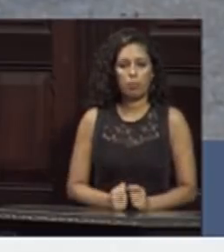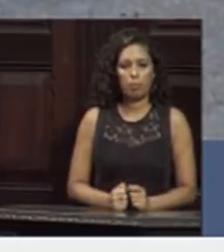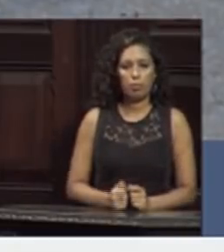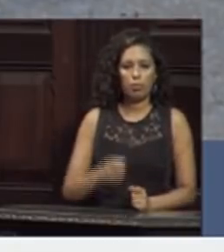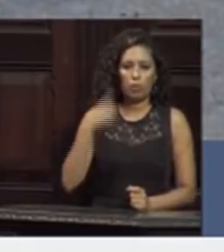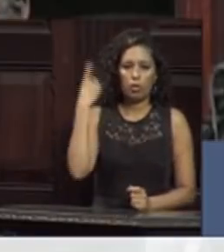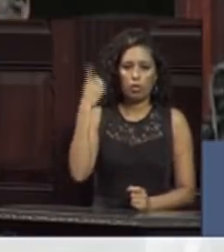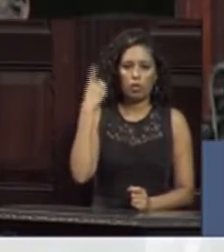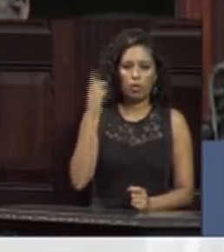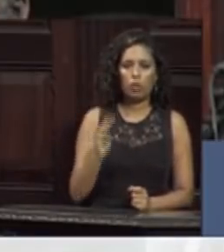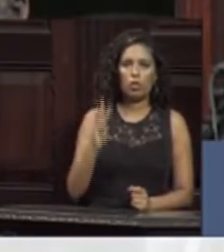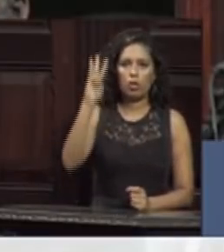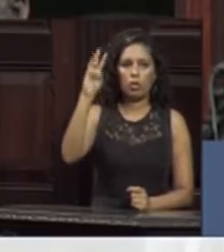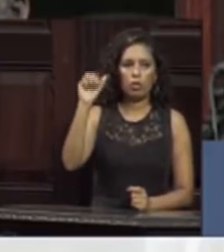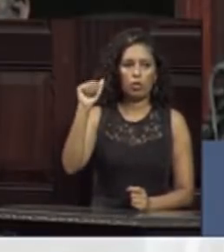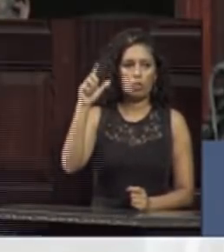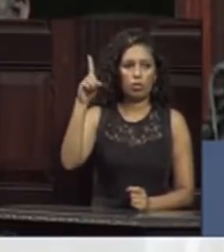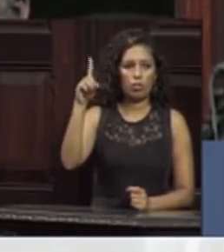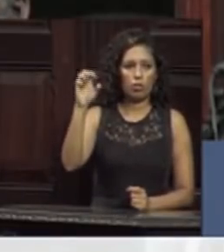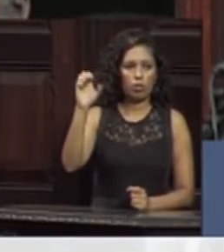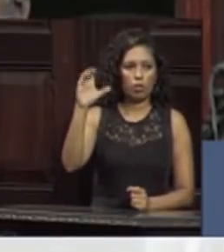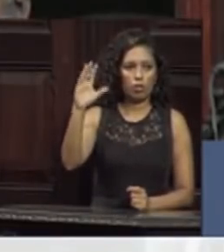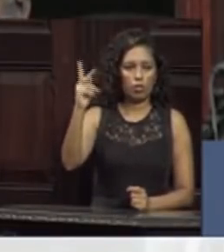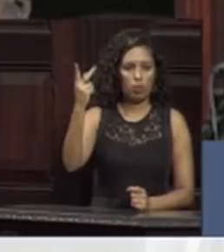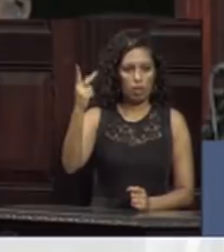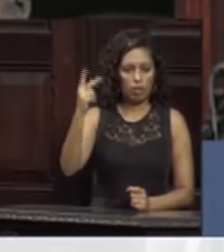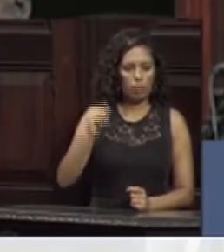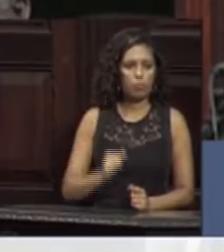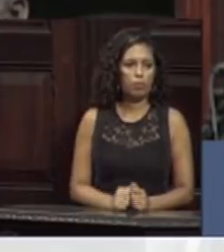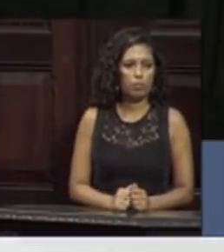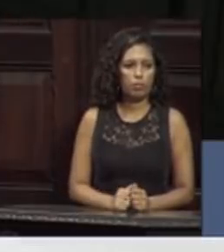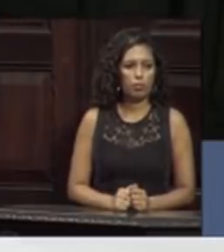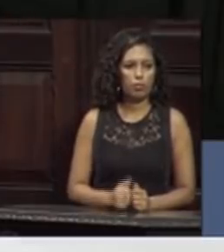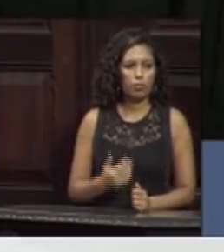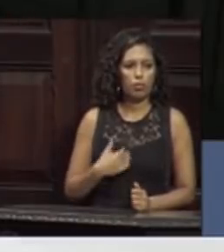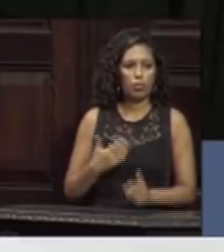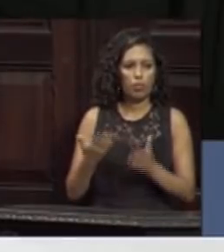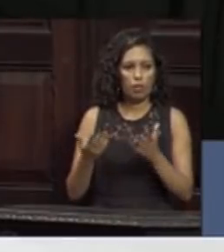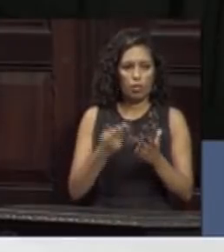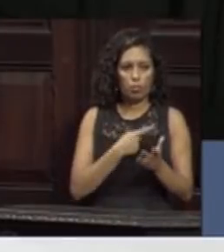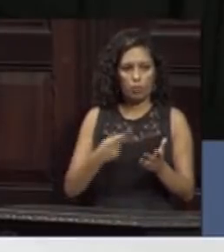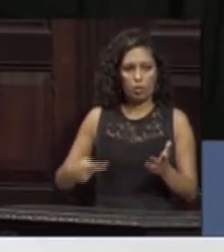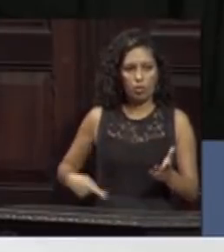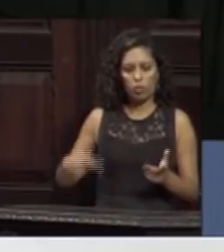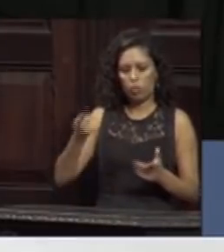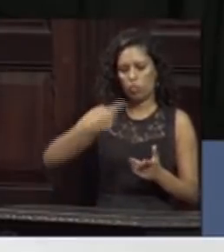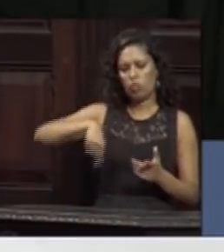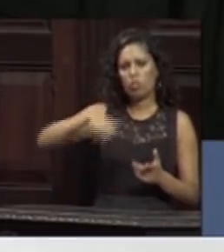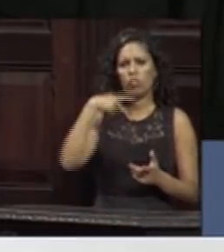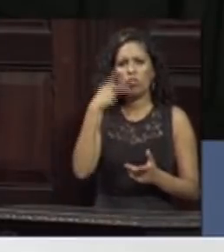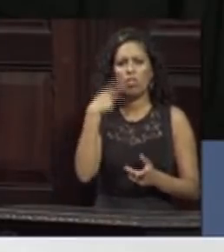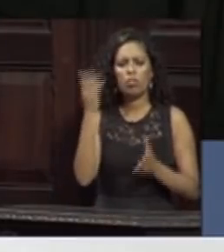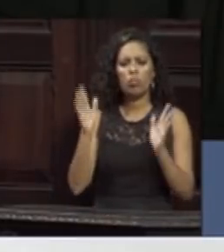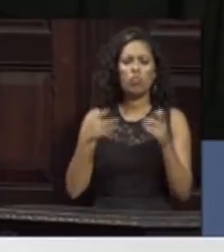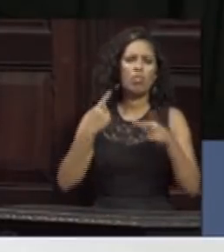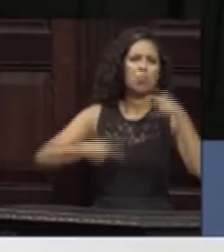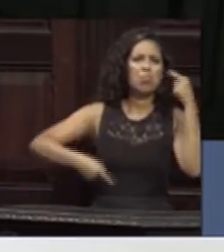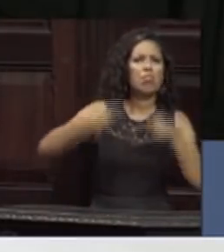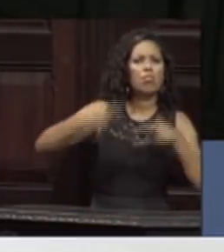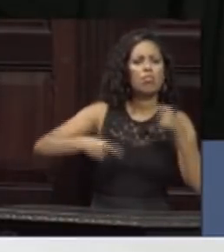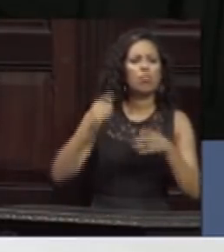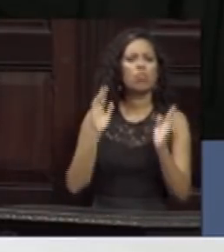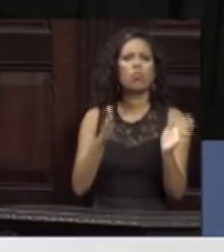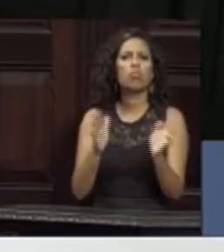Deputado Valdec, em seguida vamos à pauta. Senhor presidente, me lembro que fizemos já um debate aqui em plenário no primeiro momento.